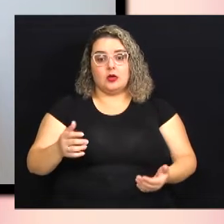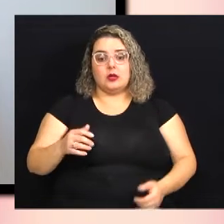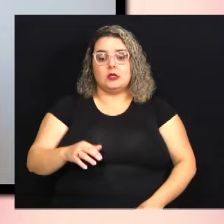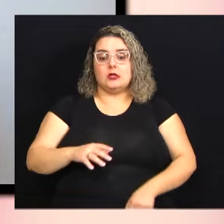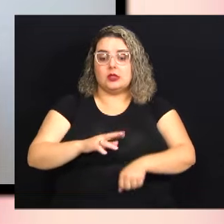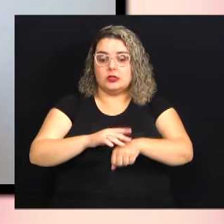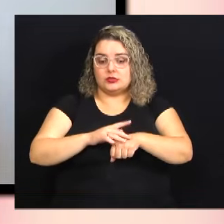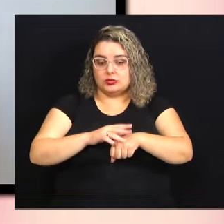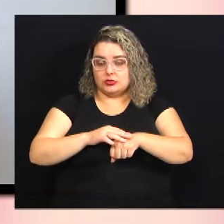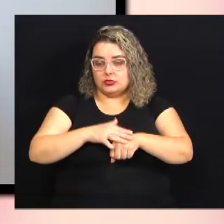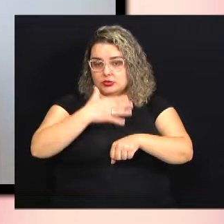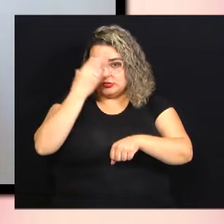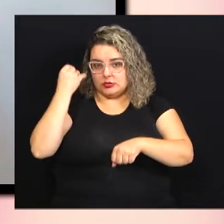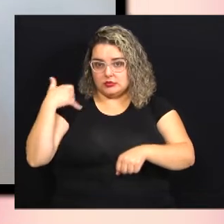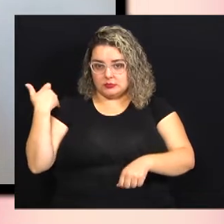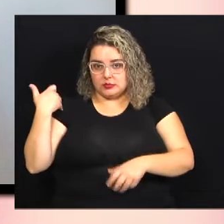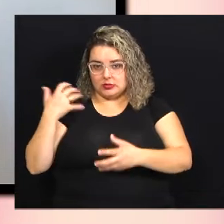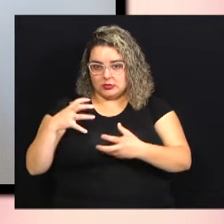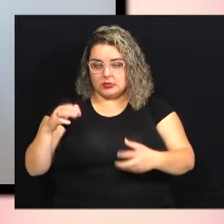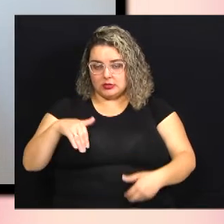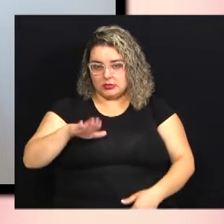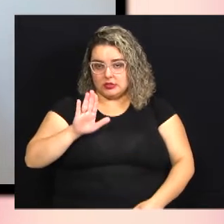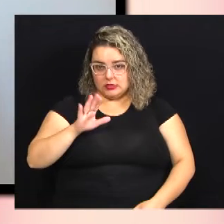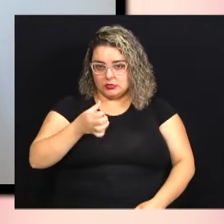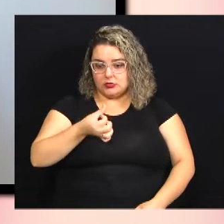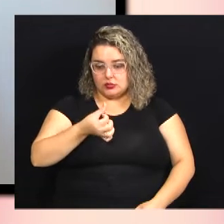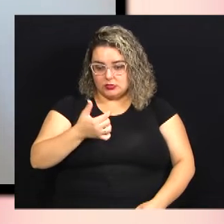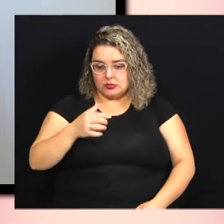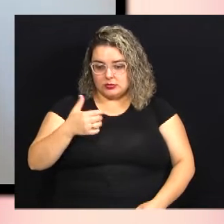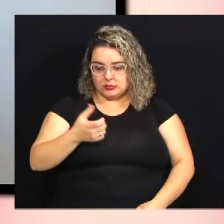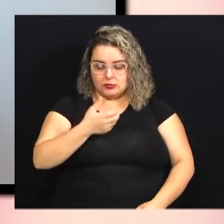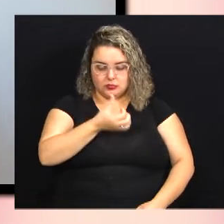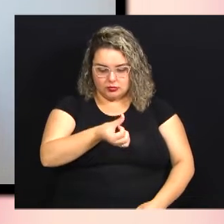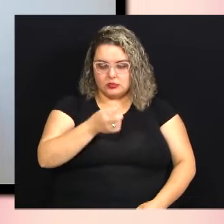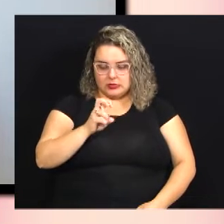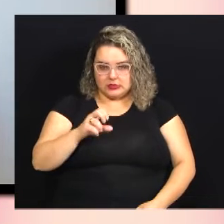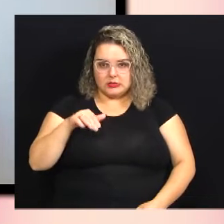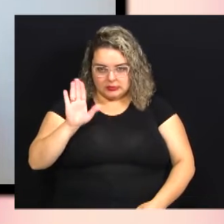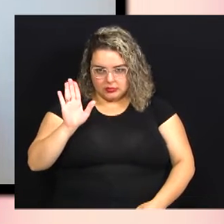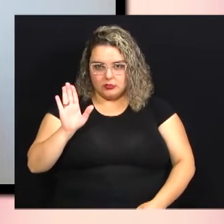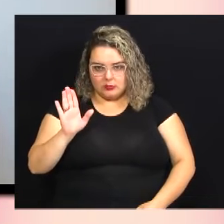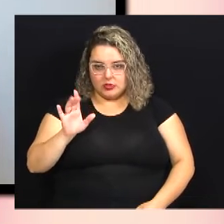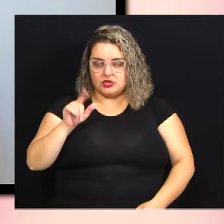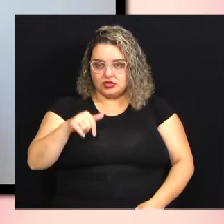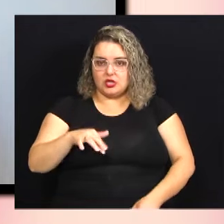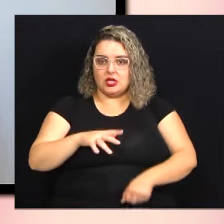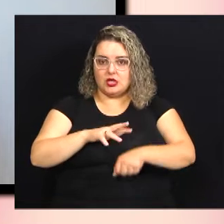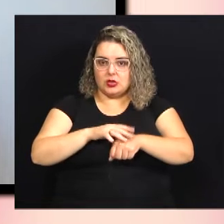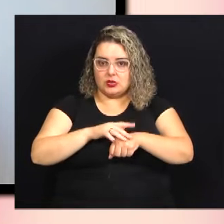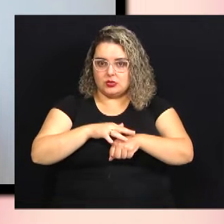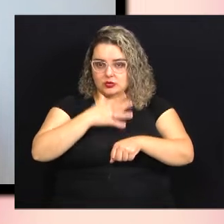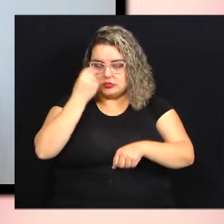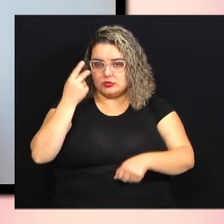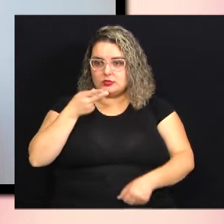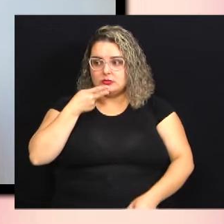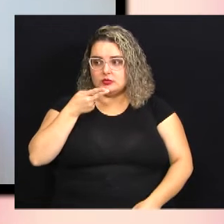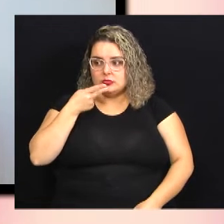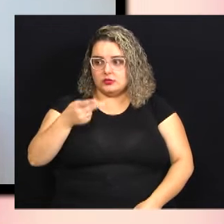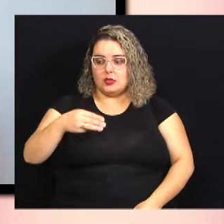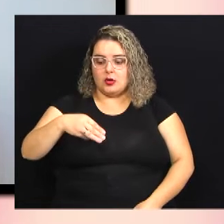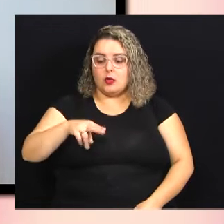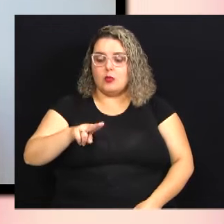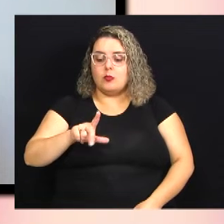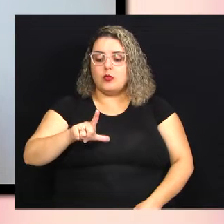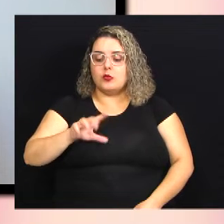terceira idade, depois dos 65 anos de idade, ele já é um Alzheimer que a gente diz